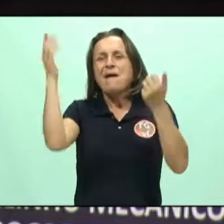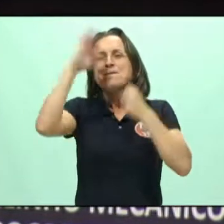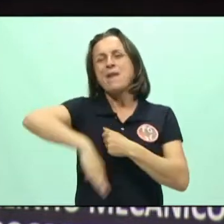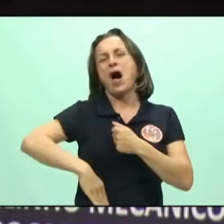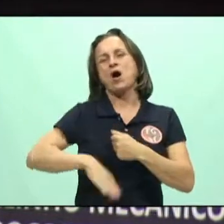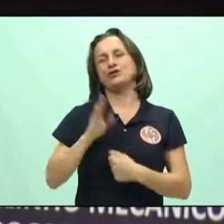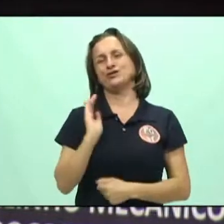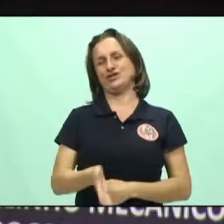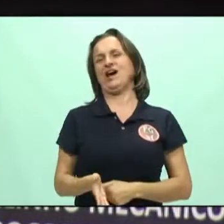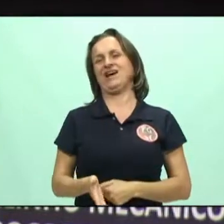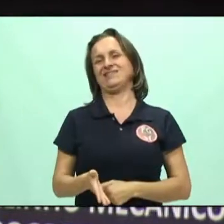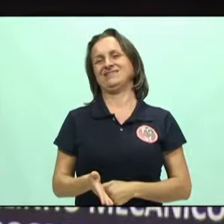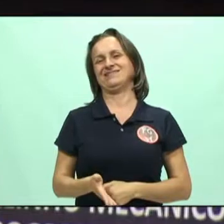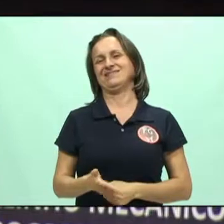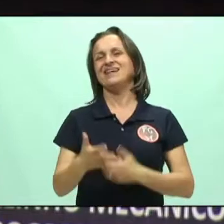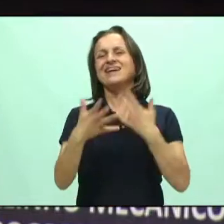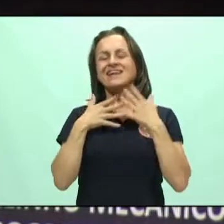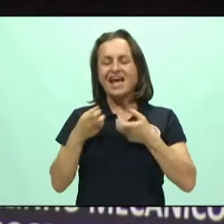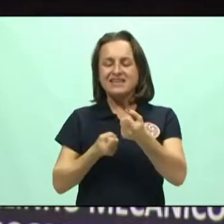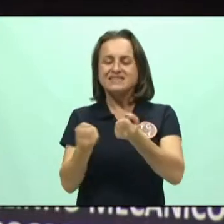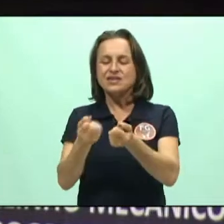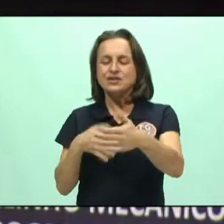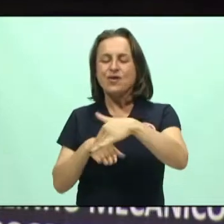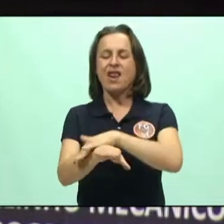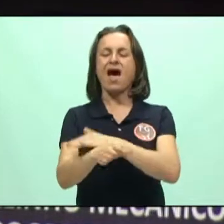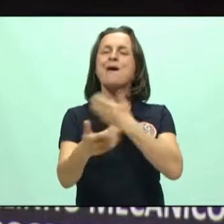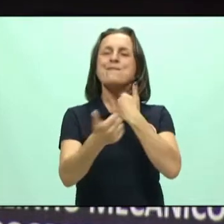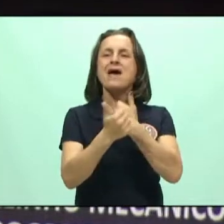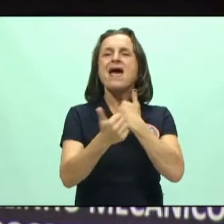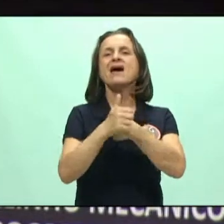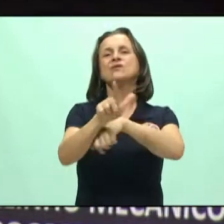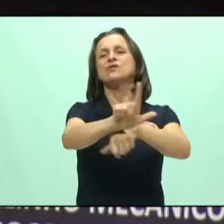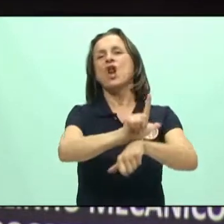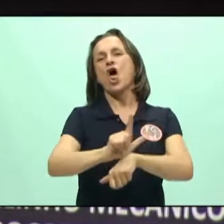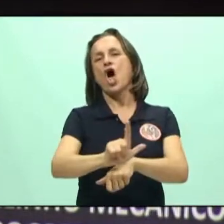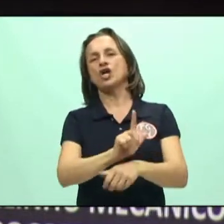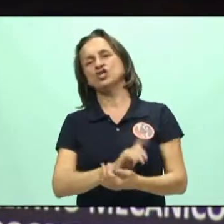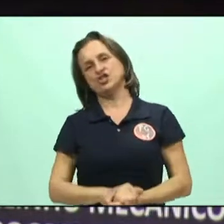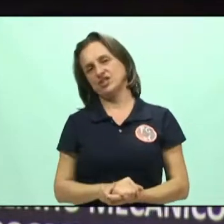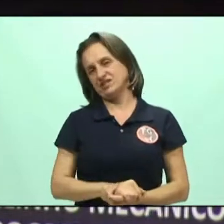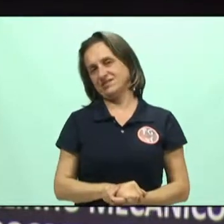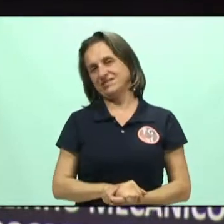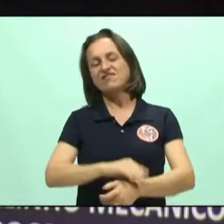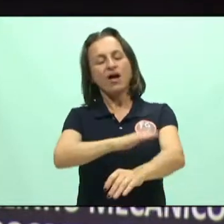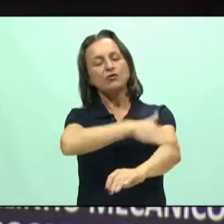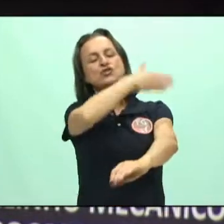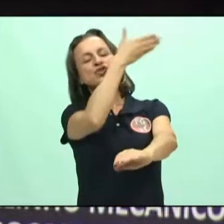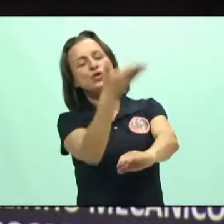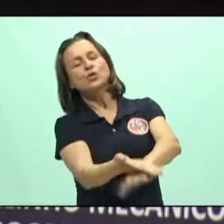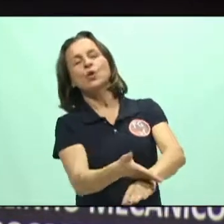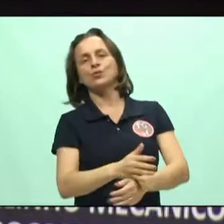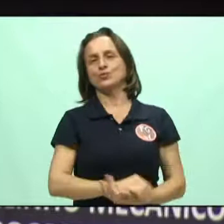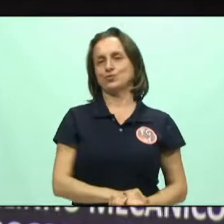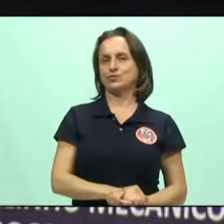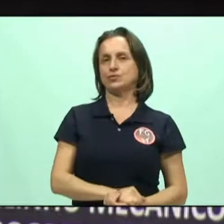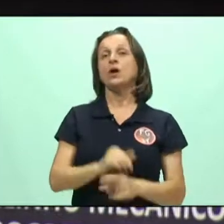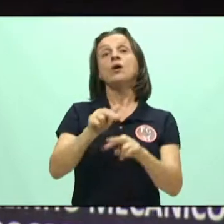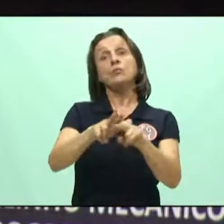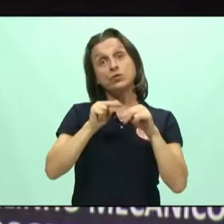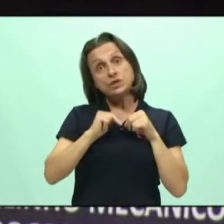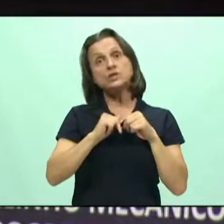meio das meio-dia das 14 às 18 horas então o estacionamento rotativo ele veio com essa cultura com esse objetivo